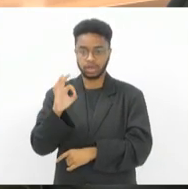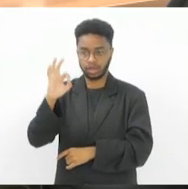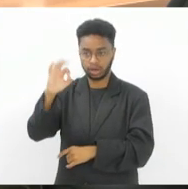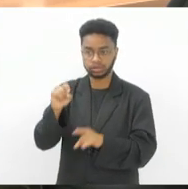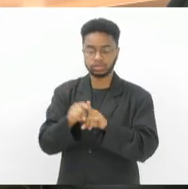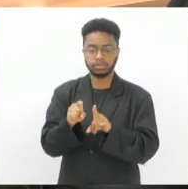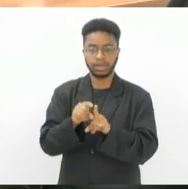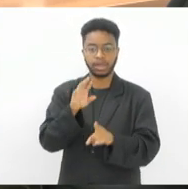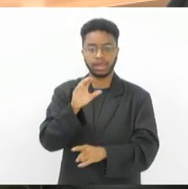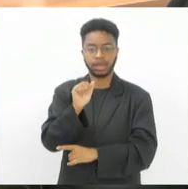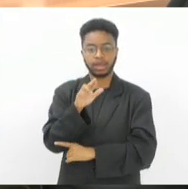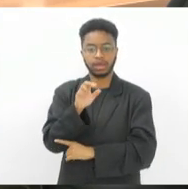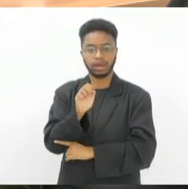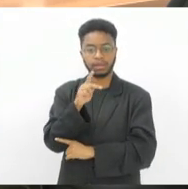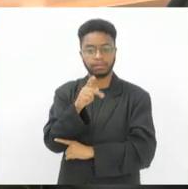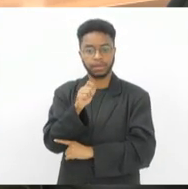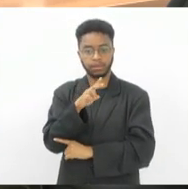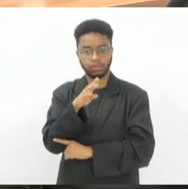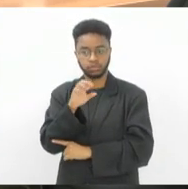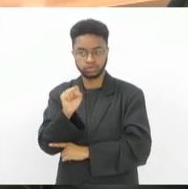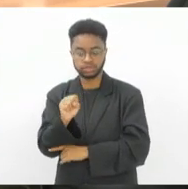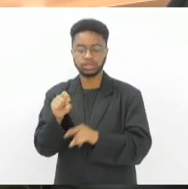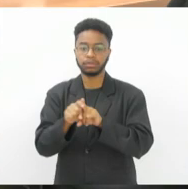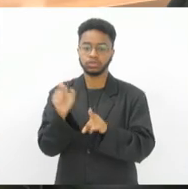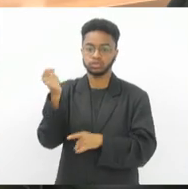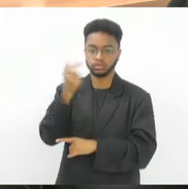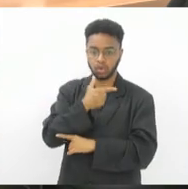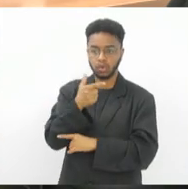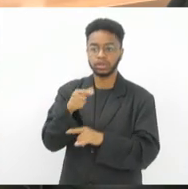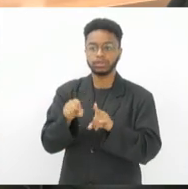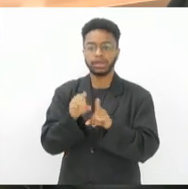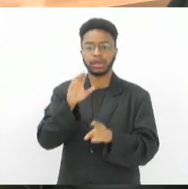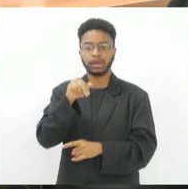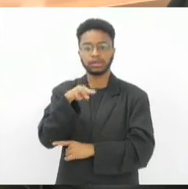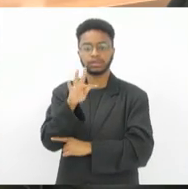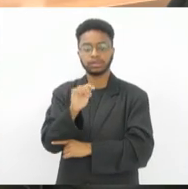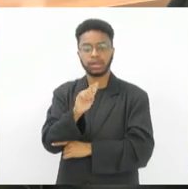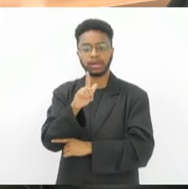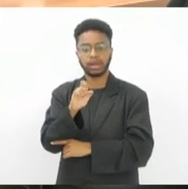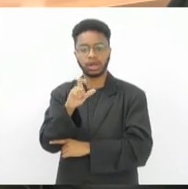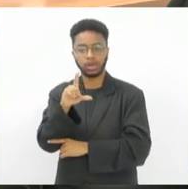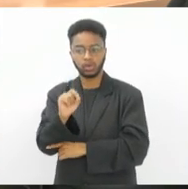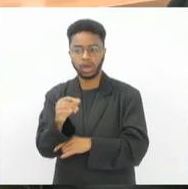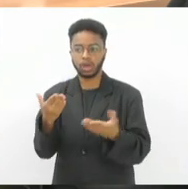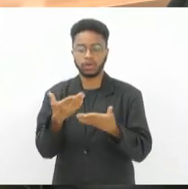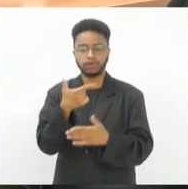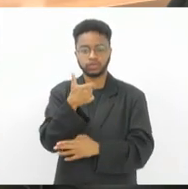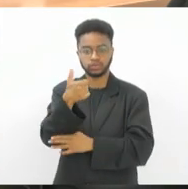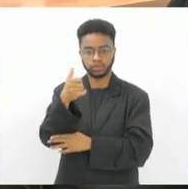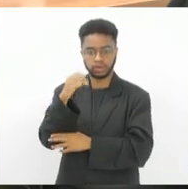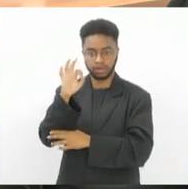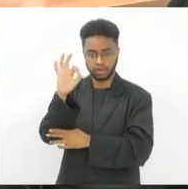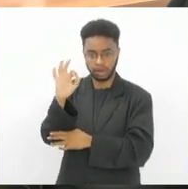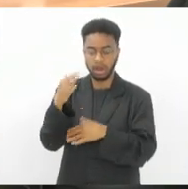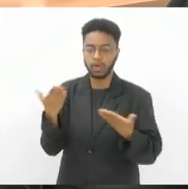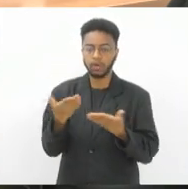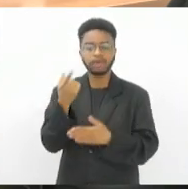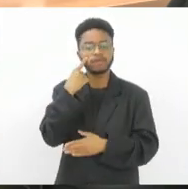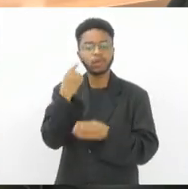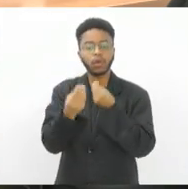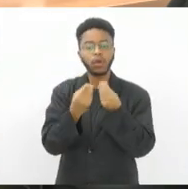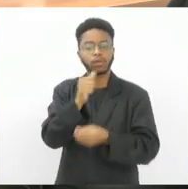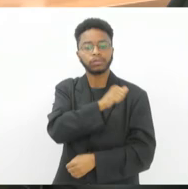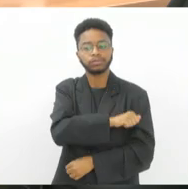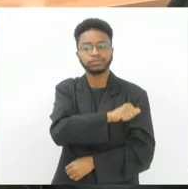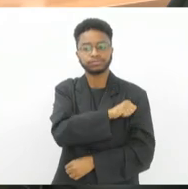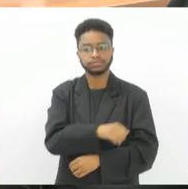graus em Carapebus, também com sol. E Cantagalo, sol, 21 graus nesse momento. Vamos ver agora imagens aqui do